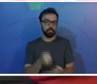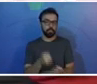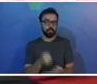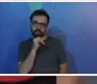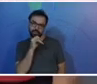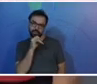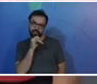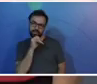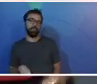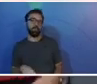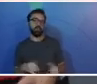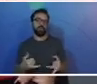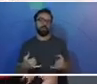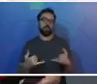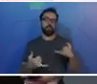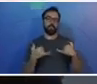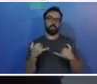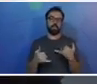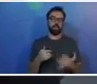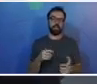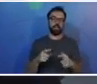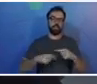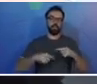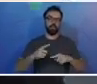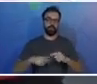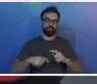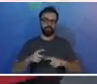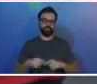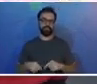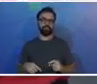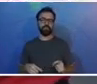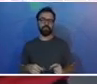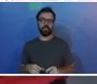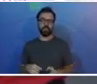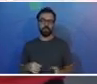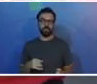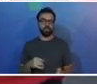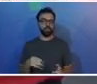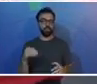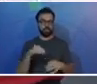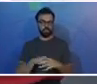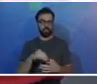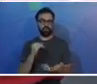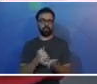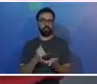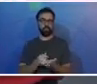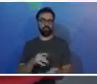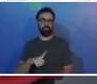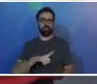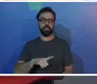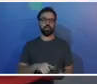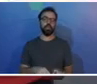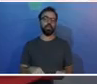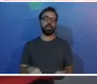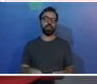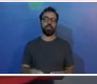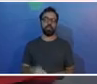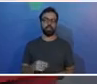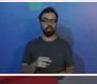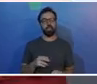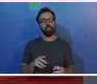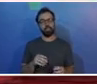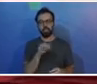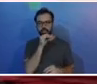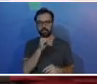brinquedo, balas, refrigerante, sabe aquele picolé que vocês compram na rua? Também tem um imposto no valor